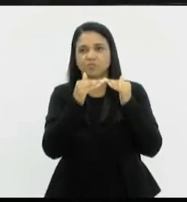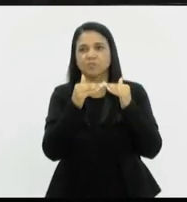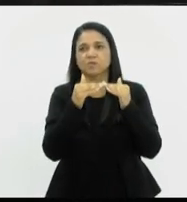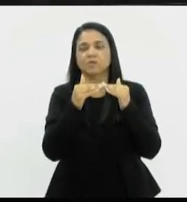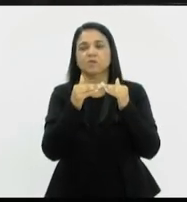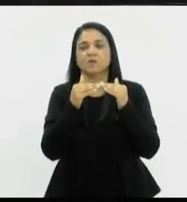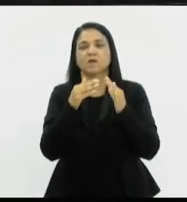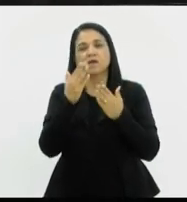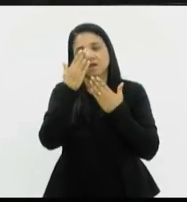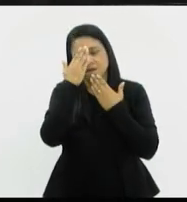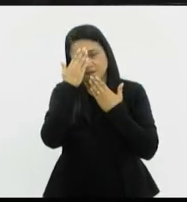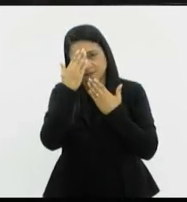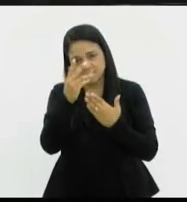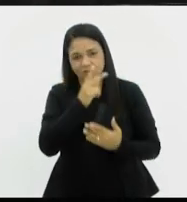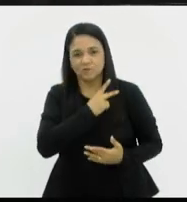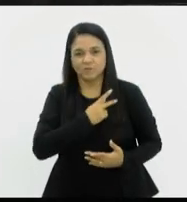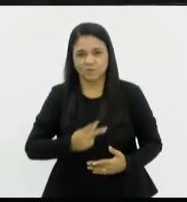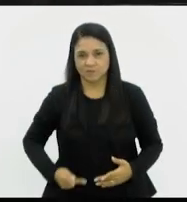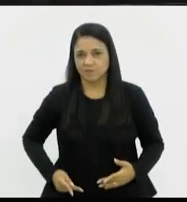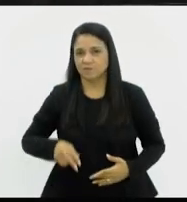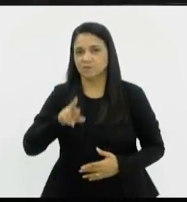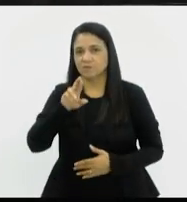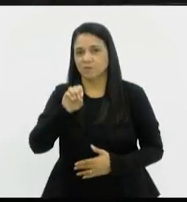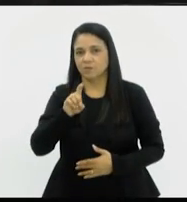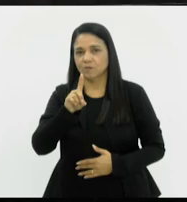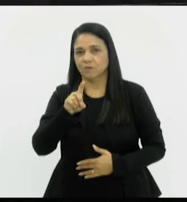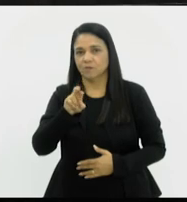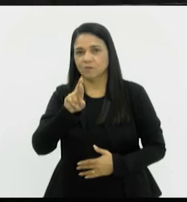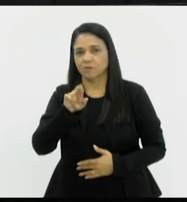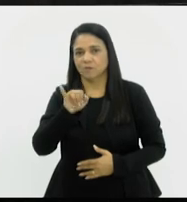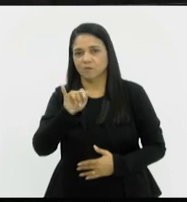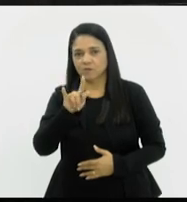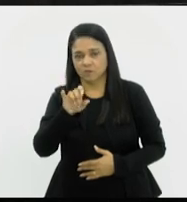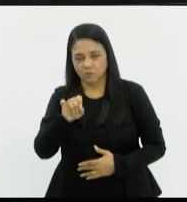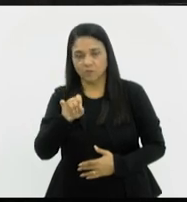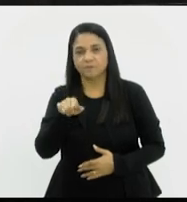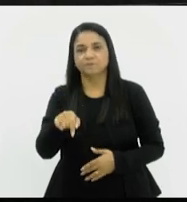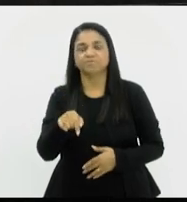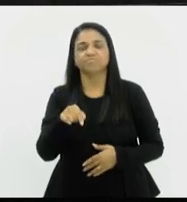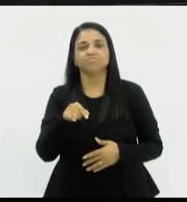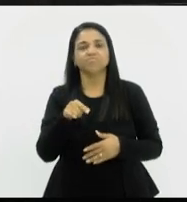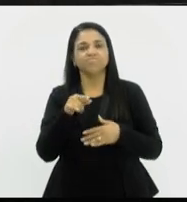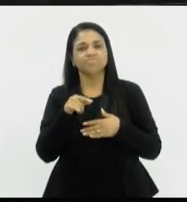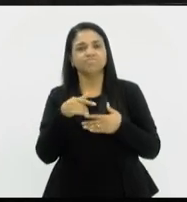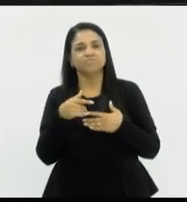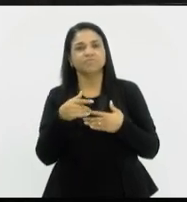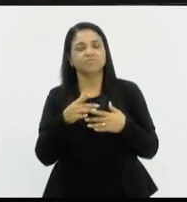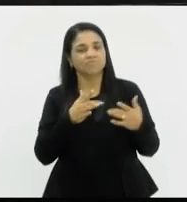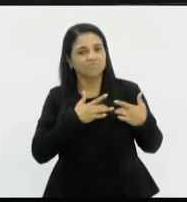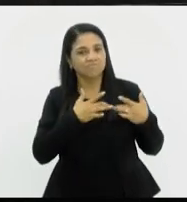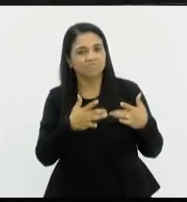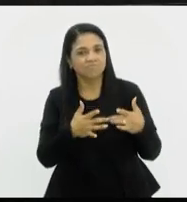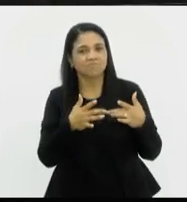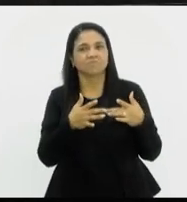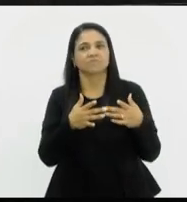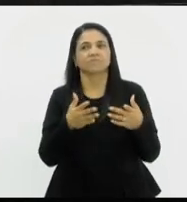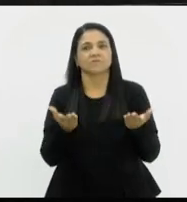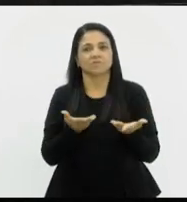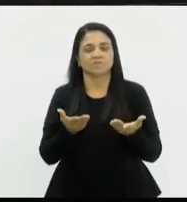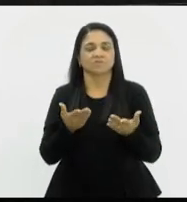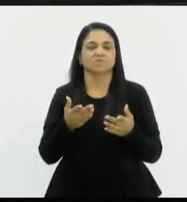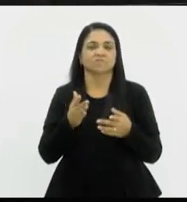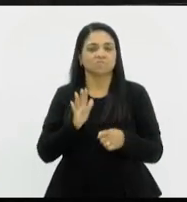que agradeço ao nobre presidente Rodrigo Bacelar pela generosidade de hoje contemplar os nossos